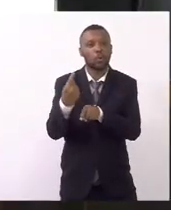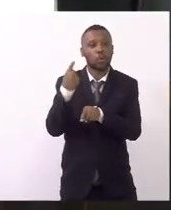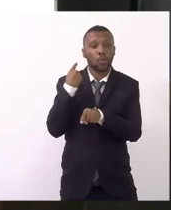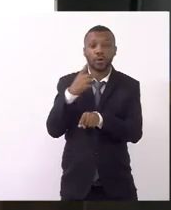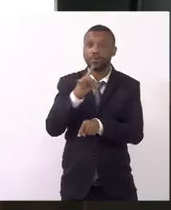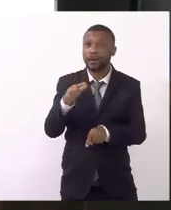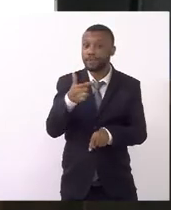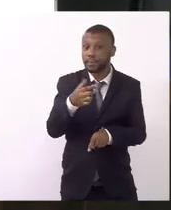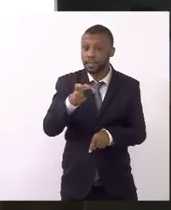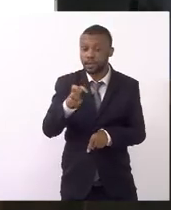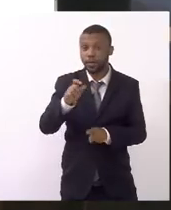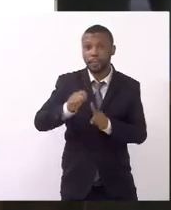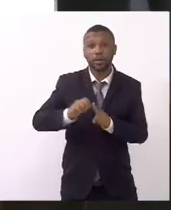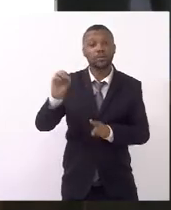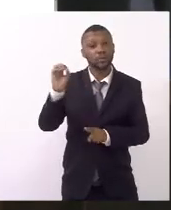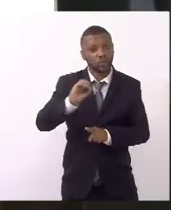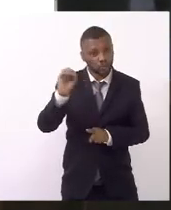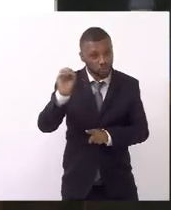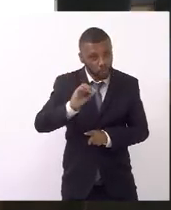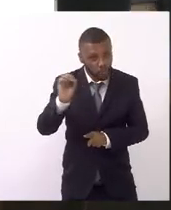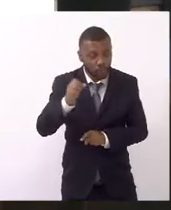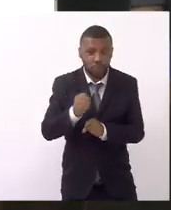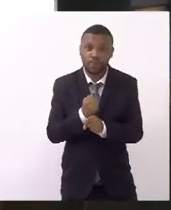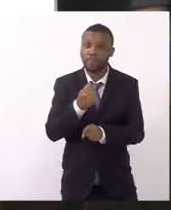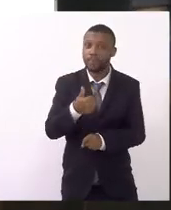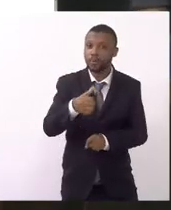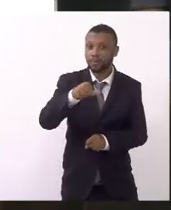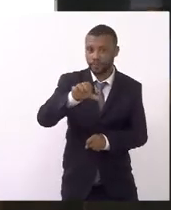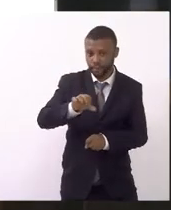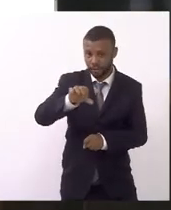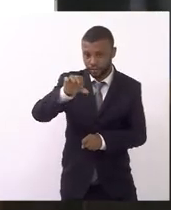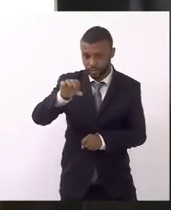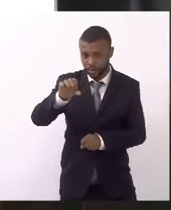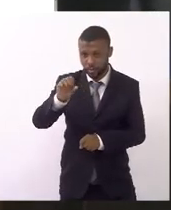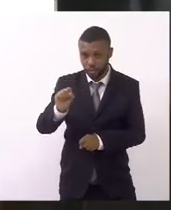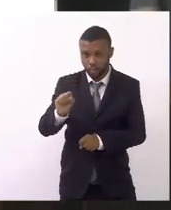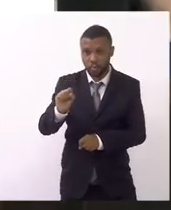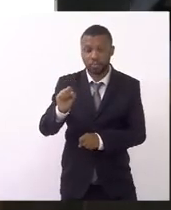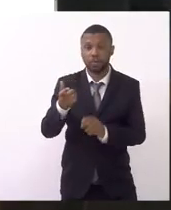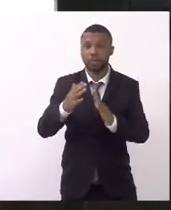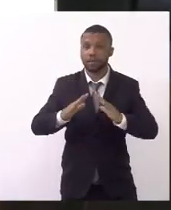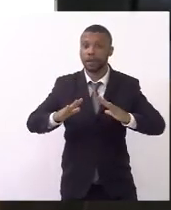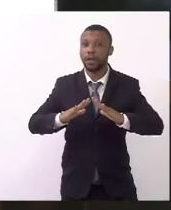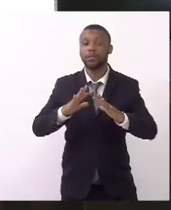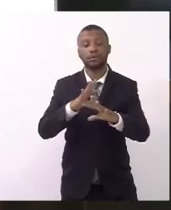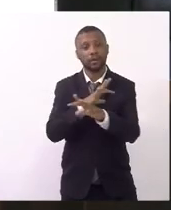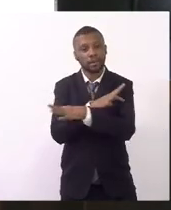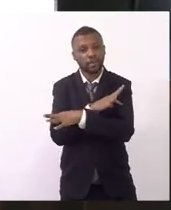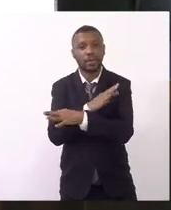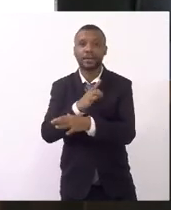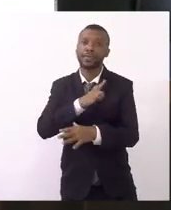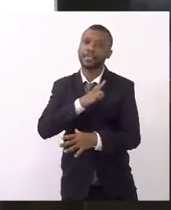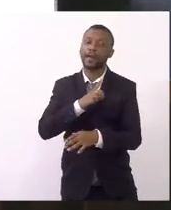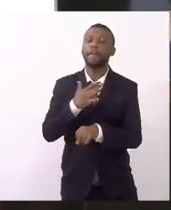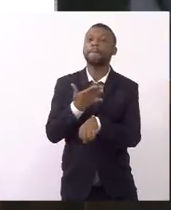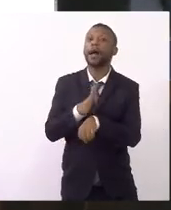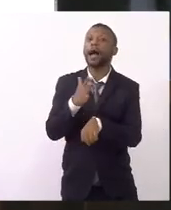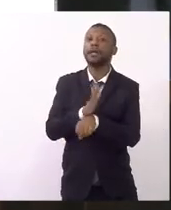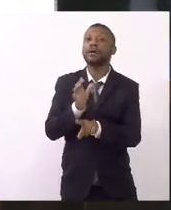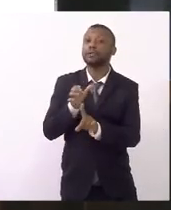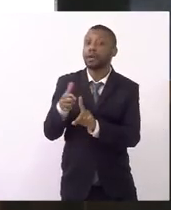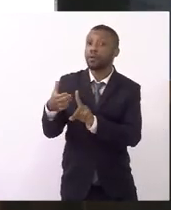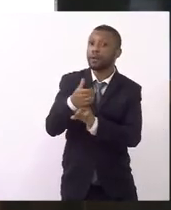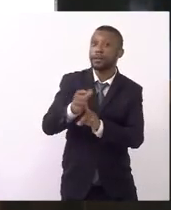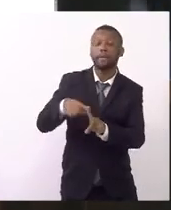25 de outubro de 1998 um terreiro de candomblé que realiza práticas de